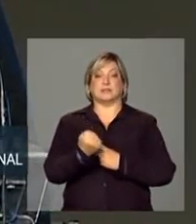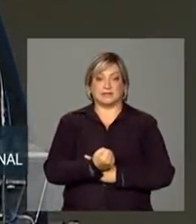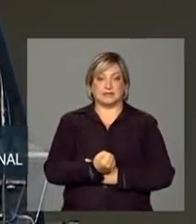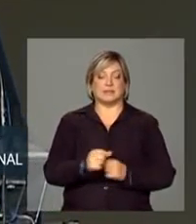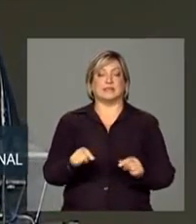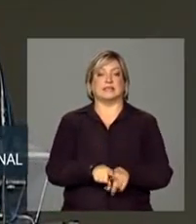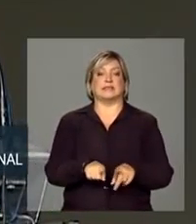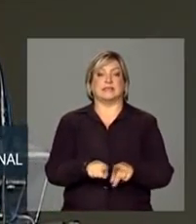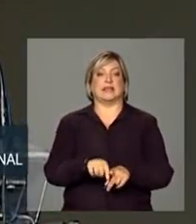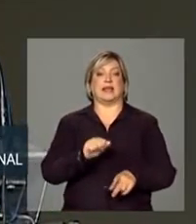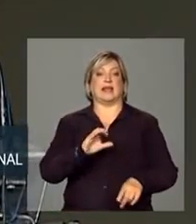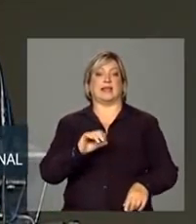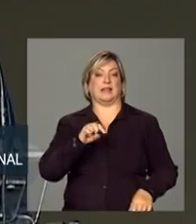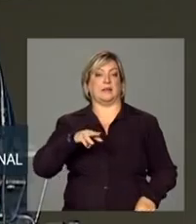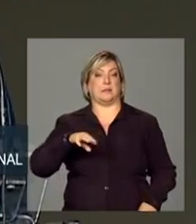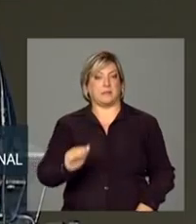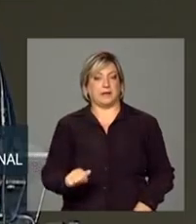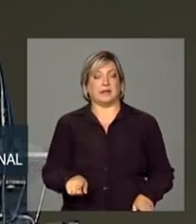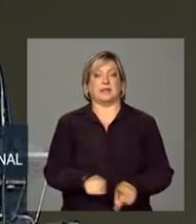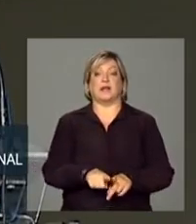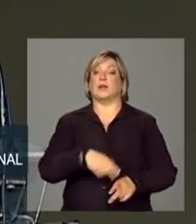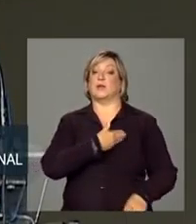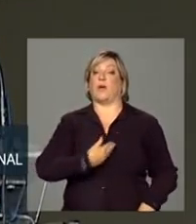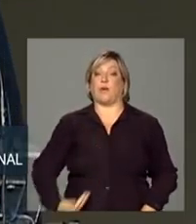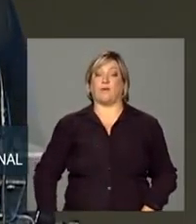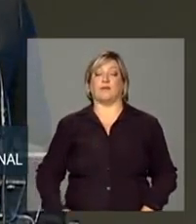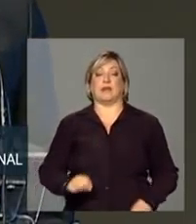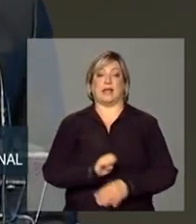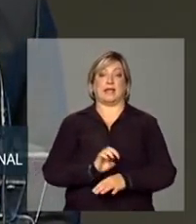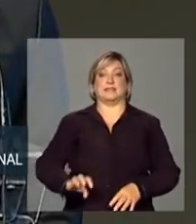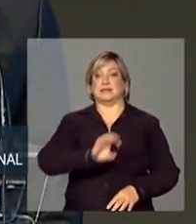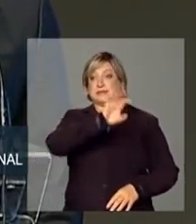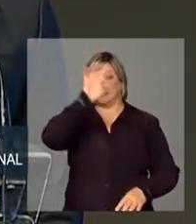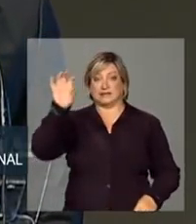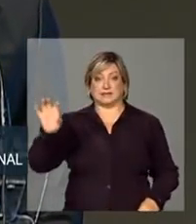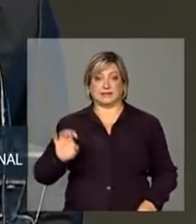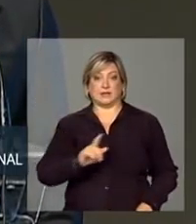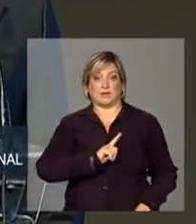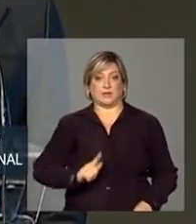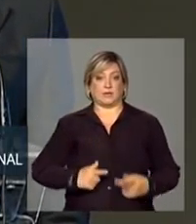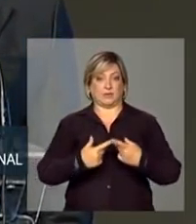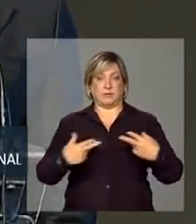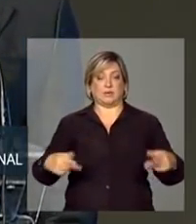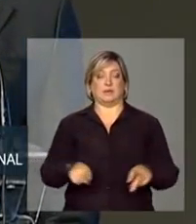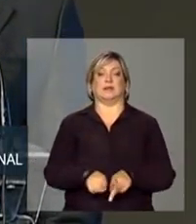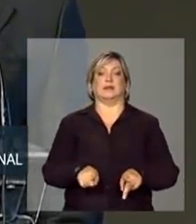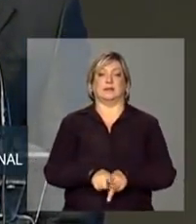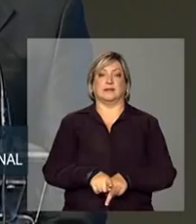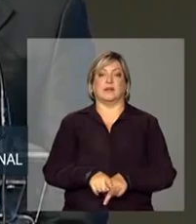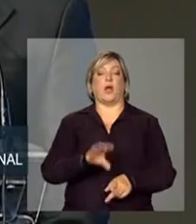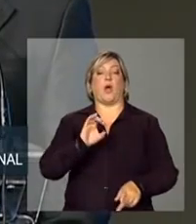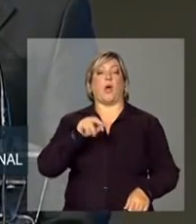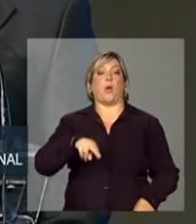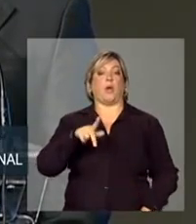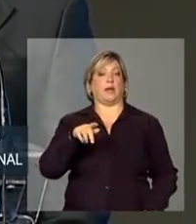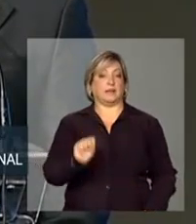que representam todas as unidades da federação, dos mais variados